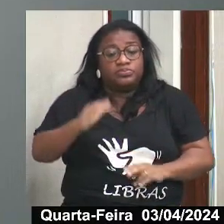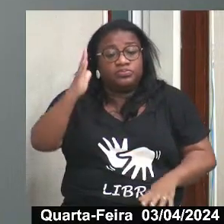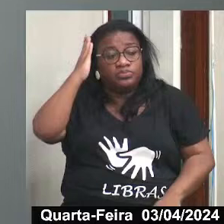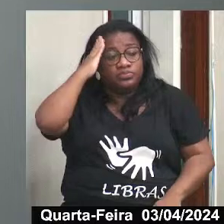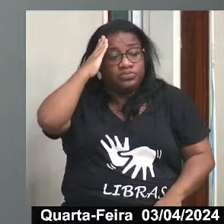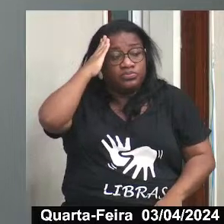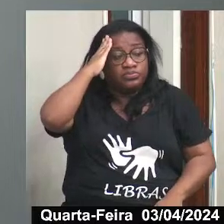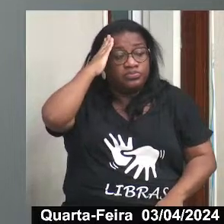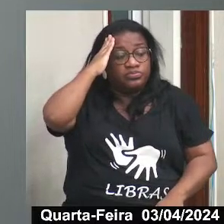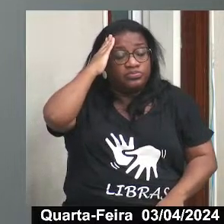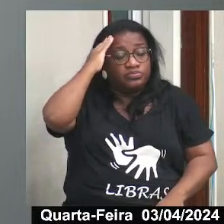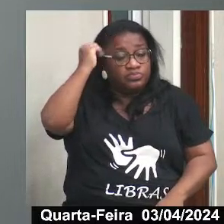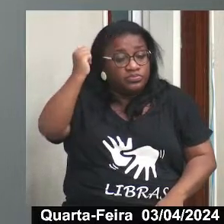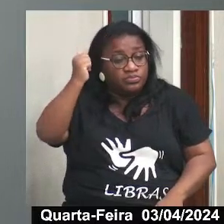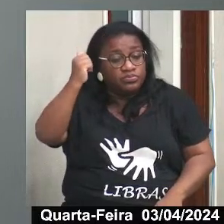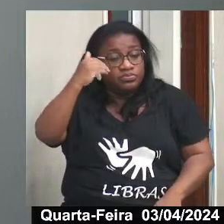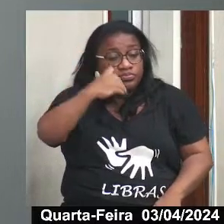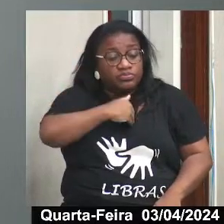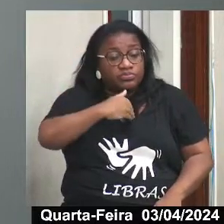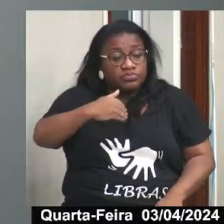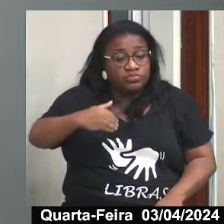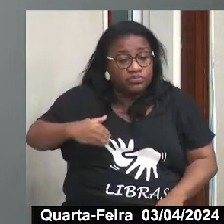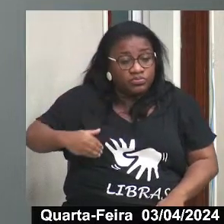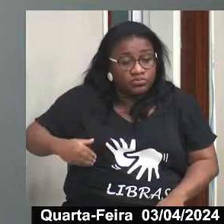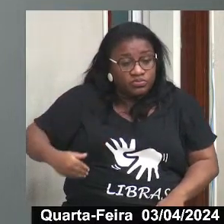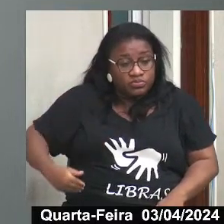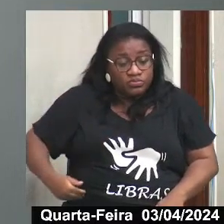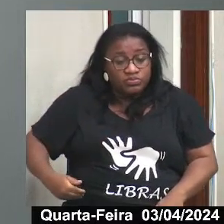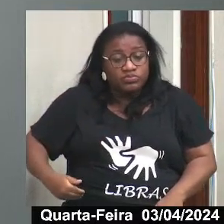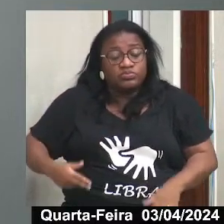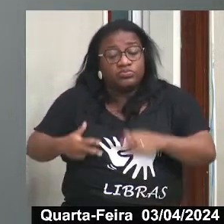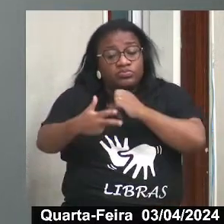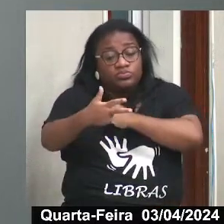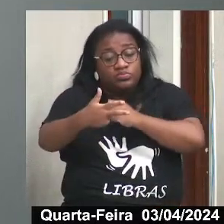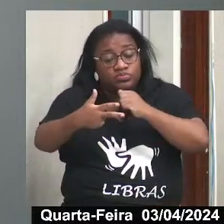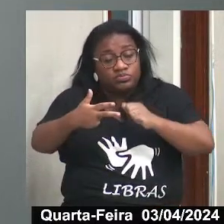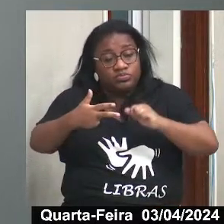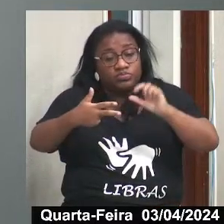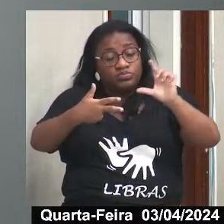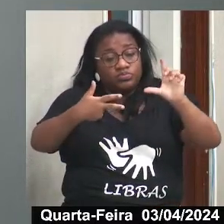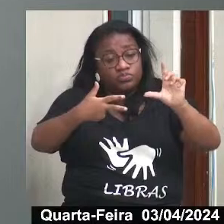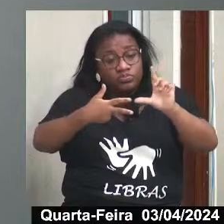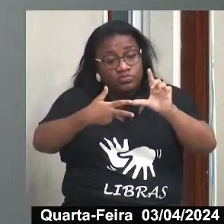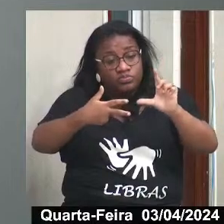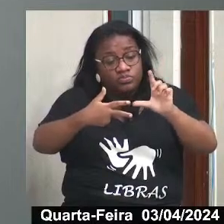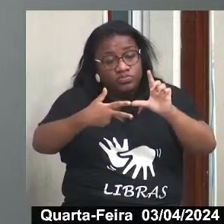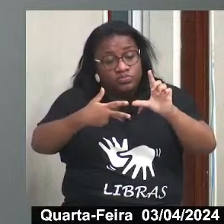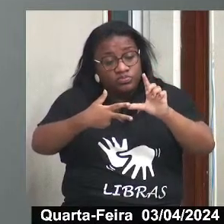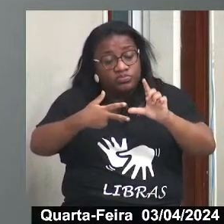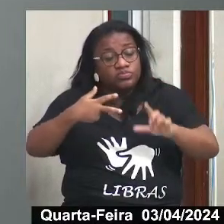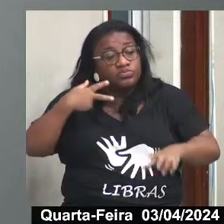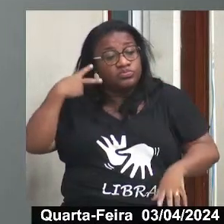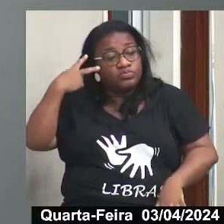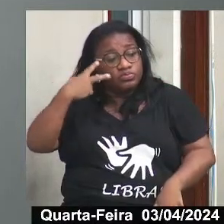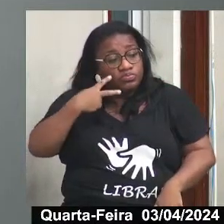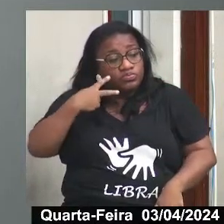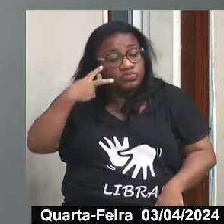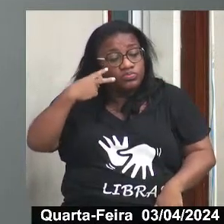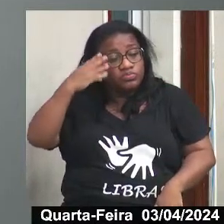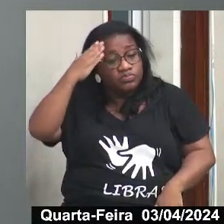Eu sei do respeito que o governo do prefeito Ney Santos tem com o legislativo, com essa Casa de Leis, com os